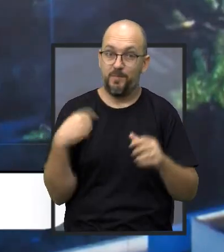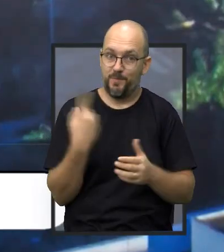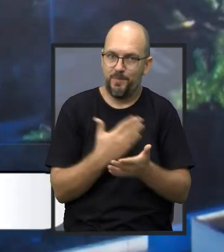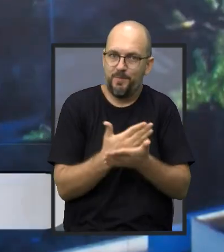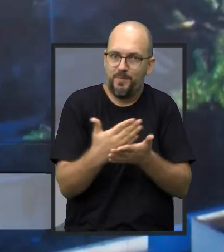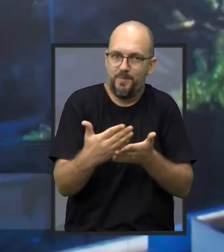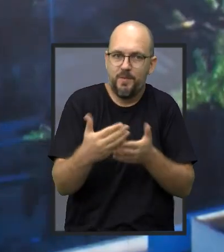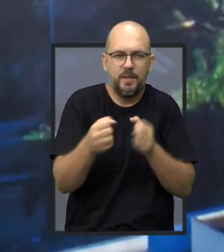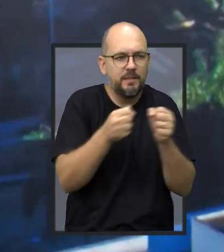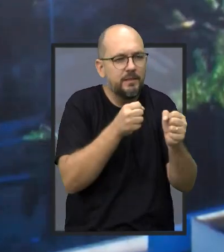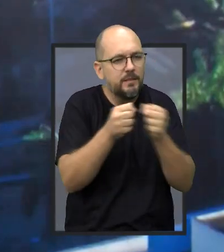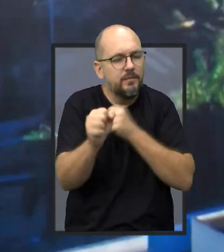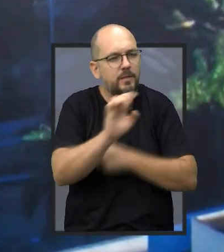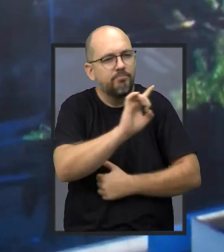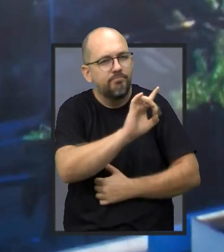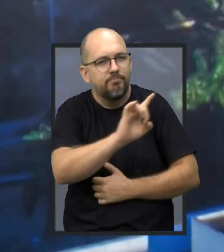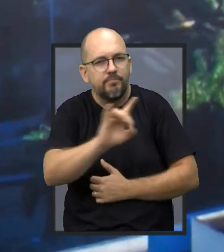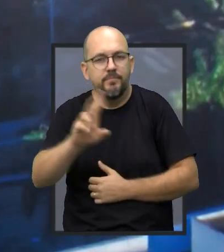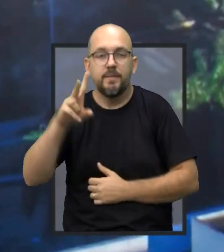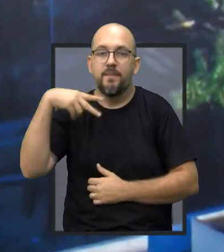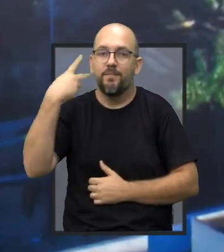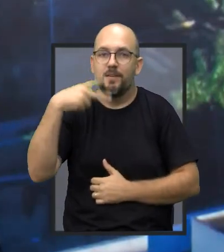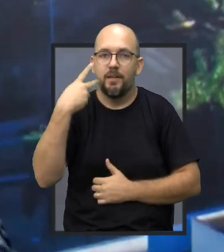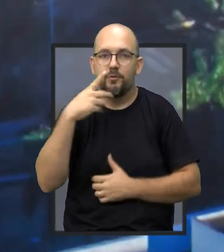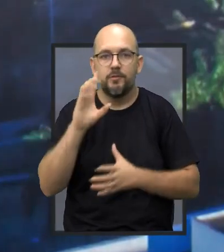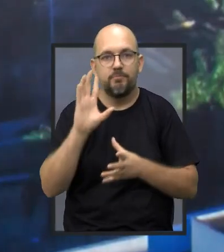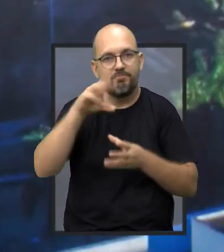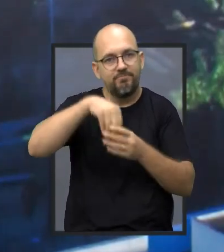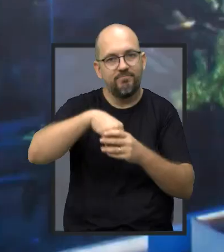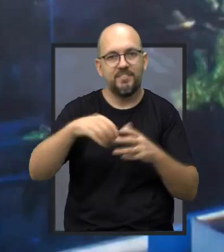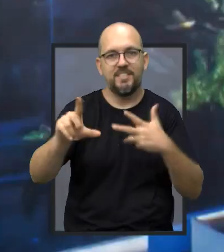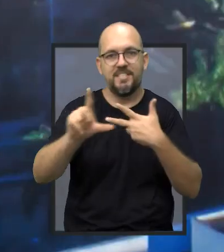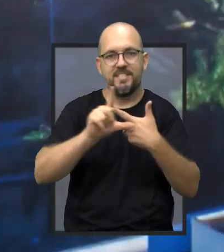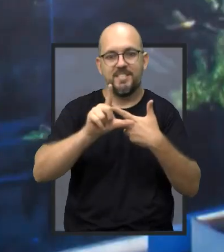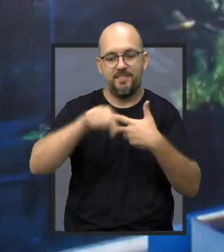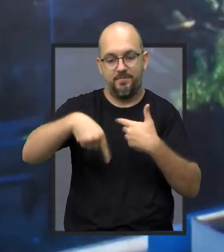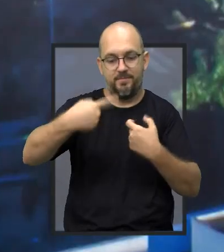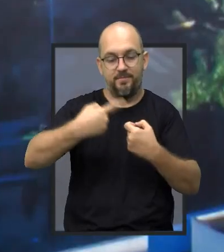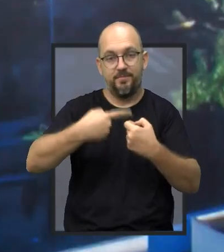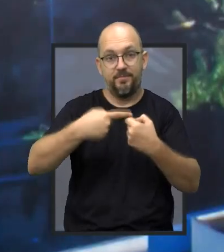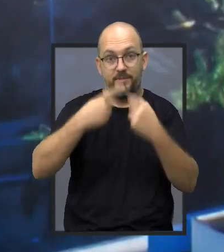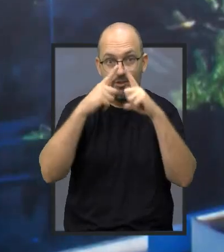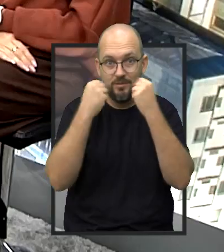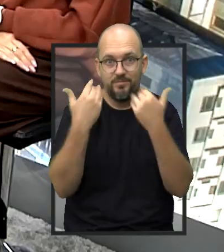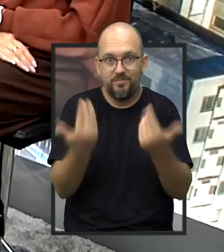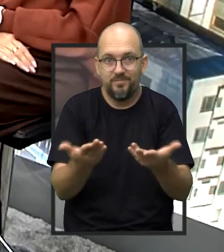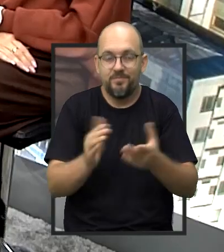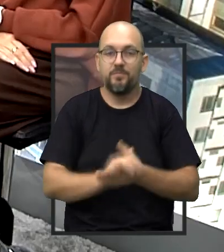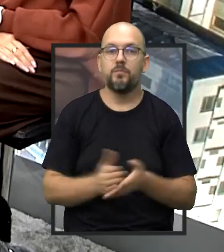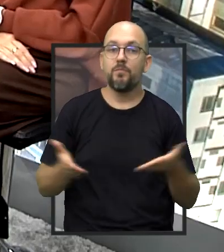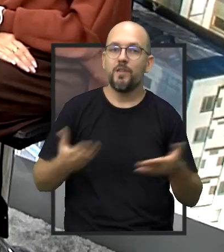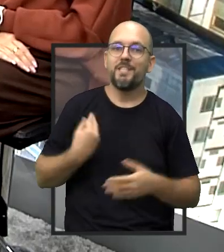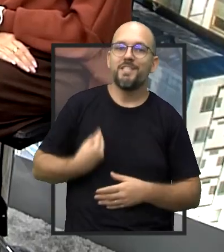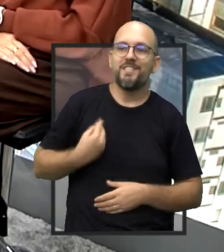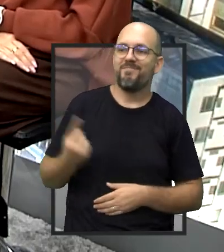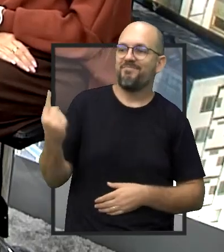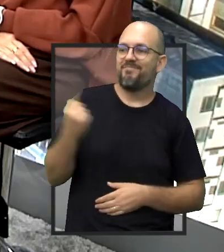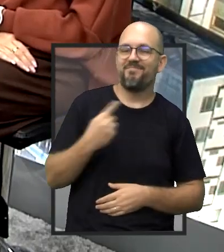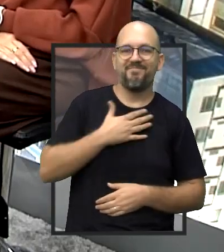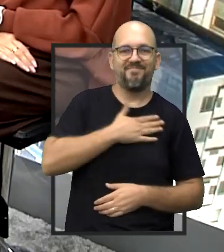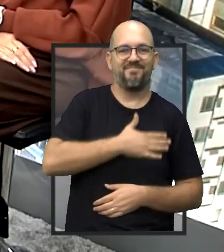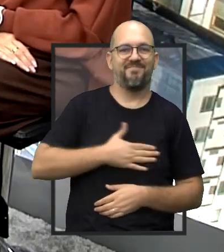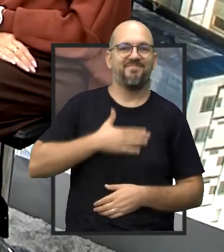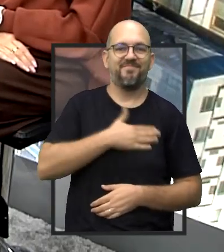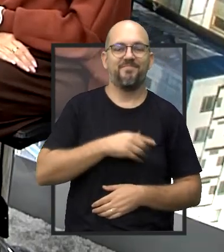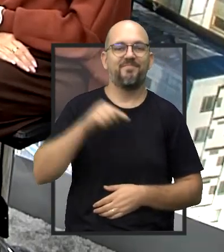nova rodada de entrevistas com os parlamentares que compõem o Legislativo jauense. E nesta edição eu tenho o prazer em receber